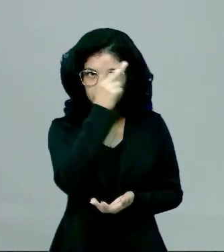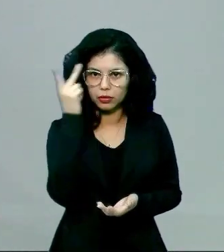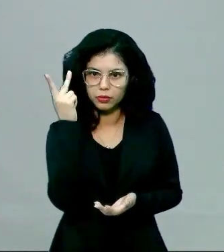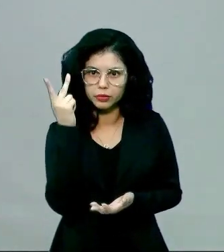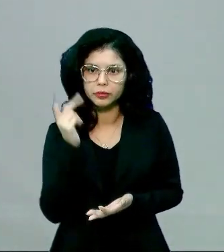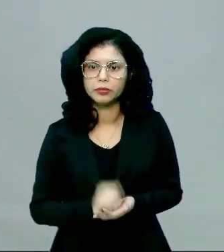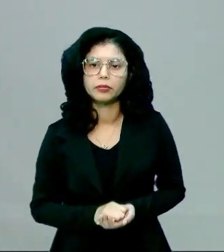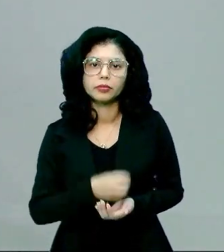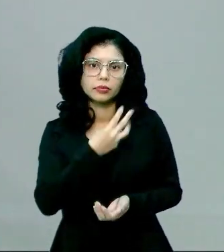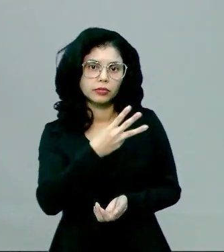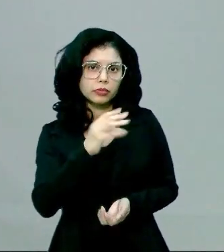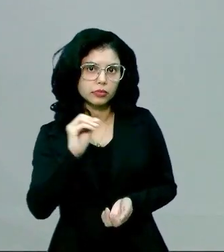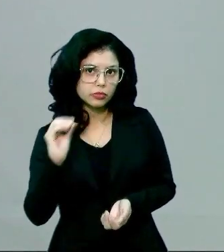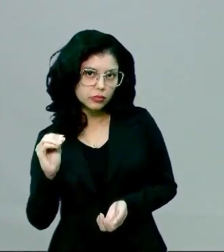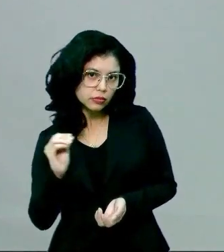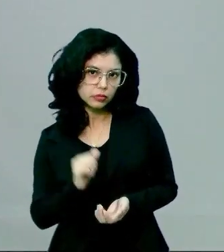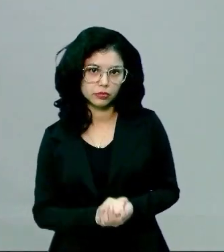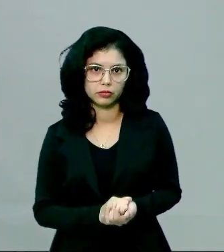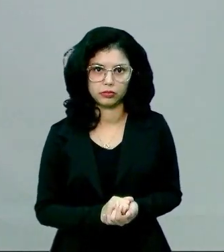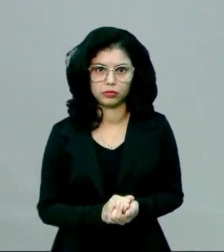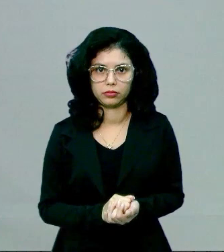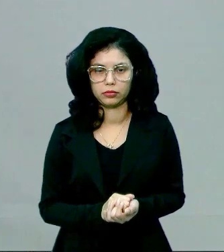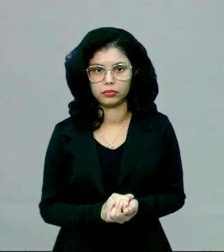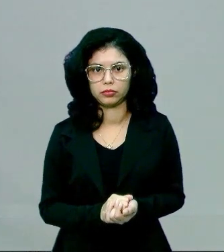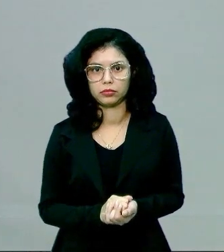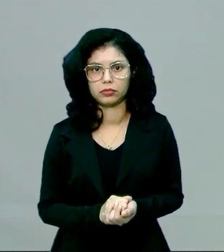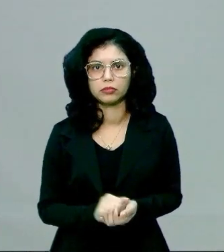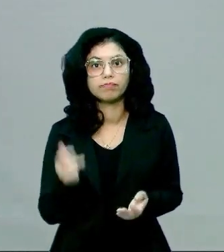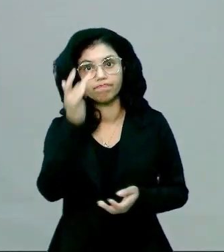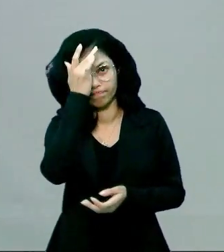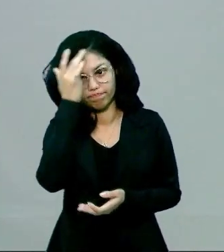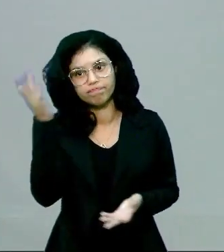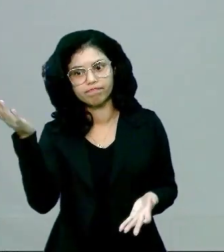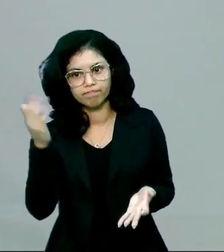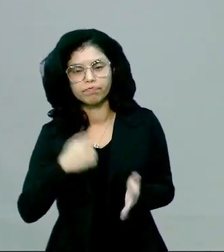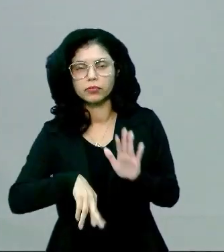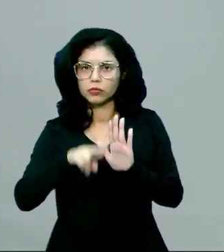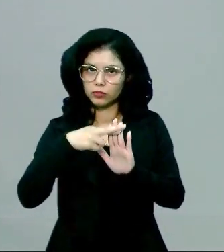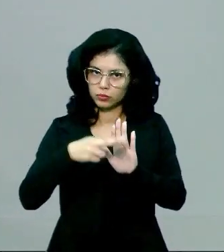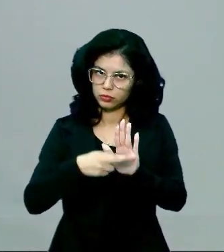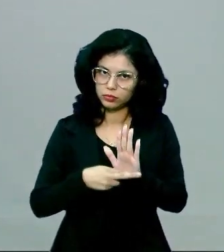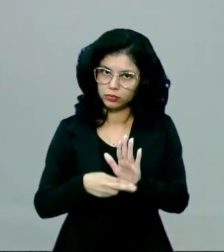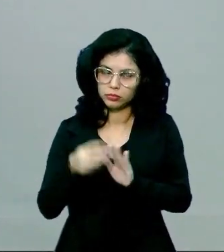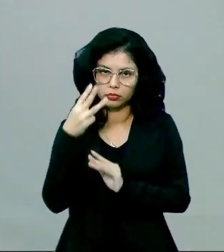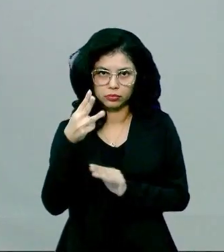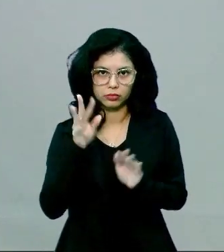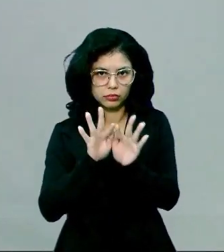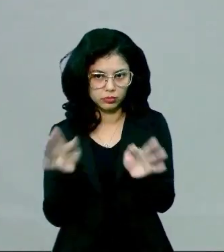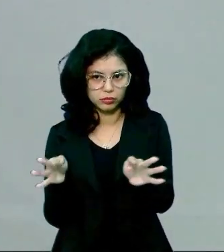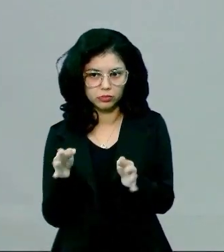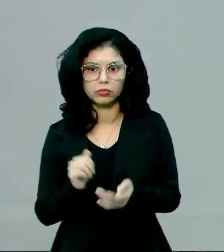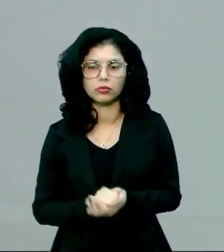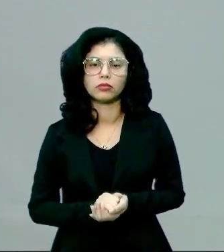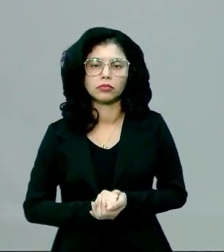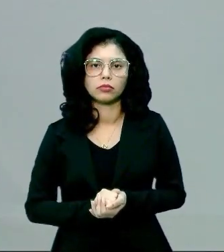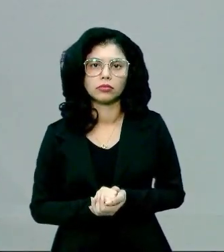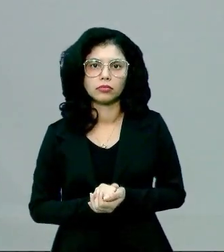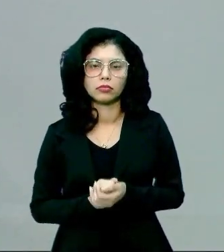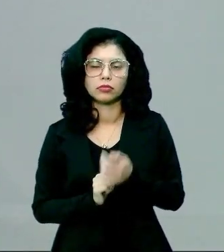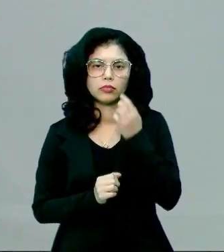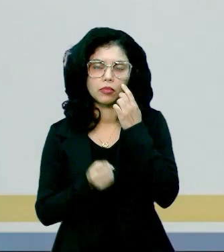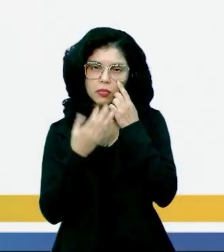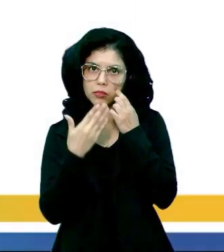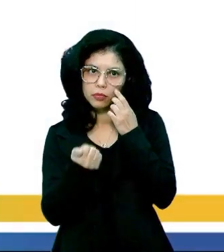pessoas, 300, então aí fica fácil. Uma regra de 3, a gente trabalha facilmente,